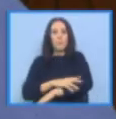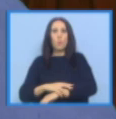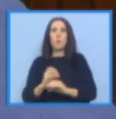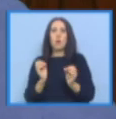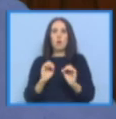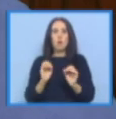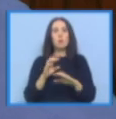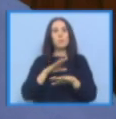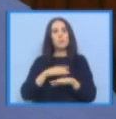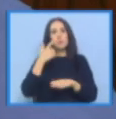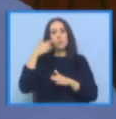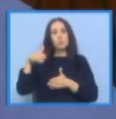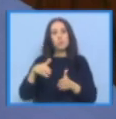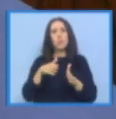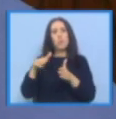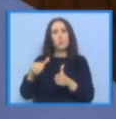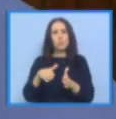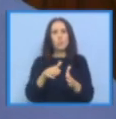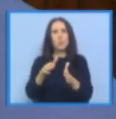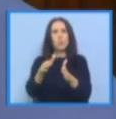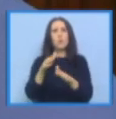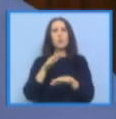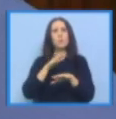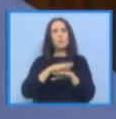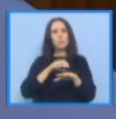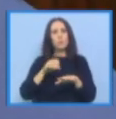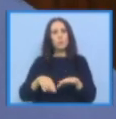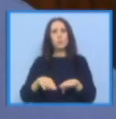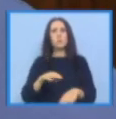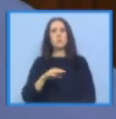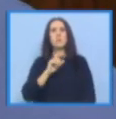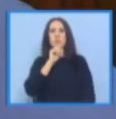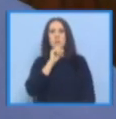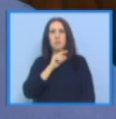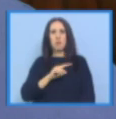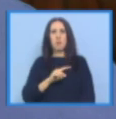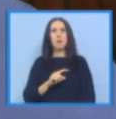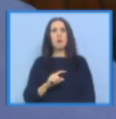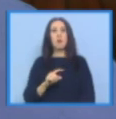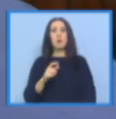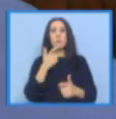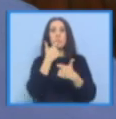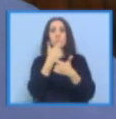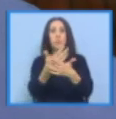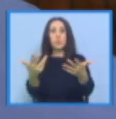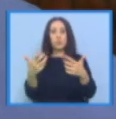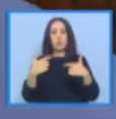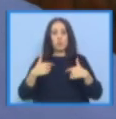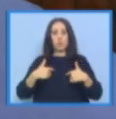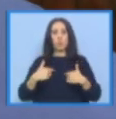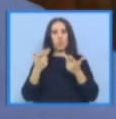Por isso, caminho, caminho, porque há um intervalo entre tudo e eu, e